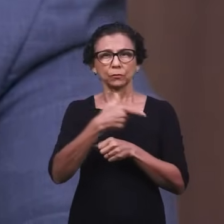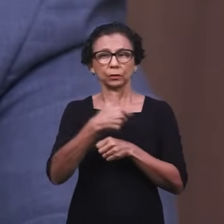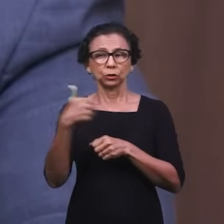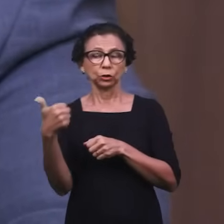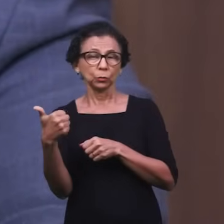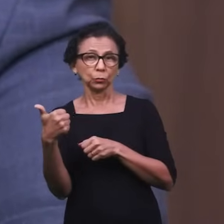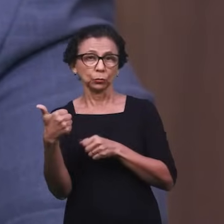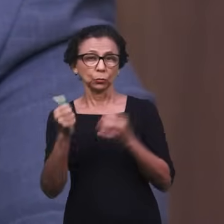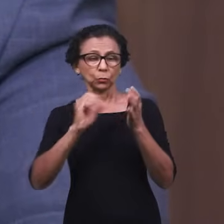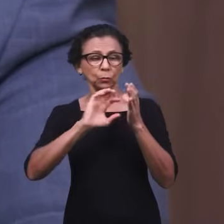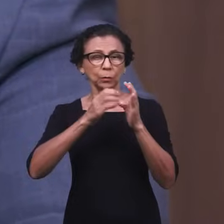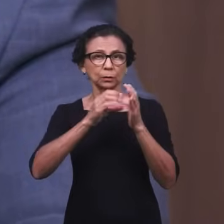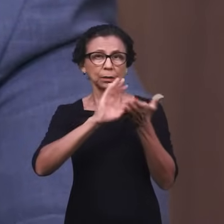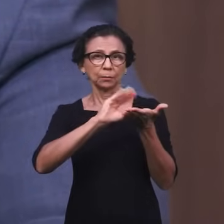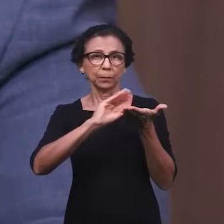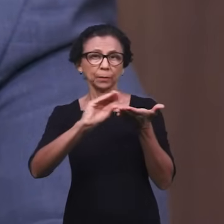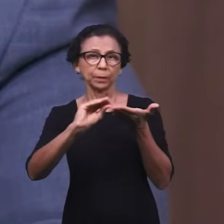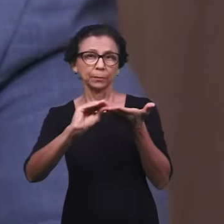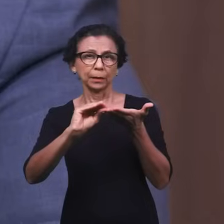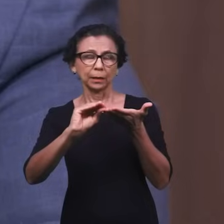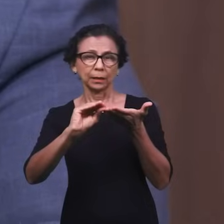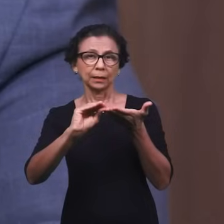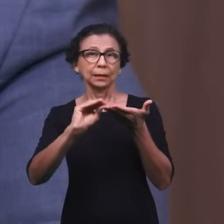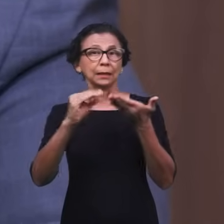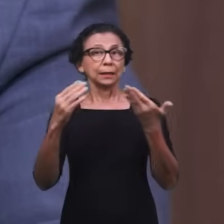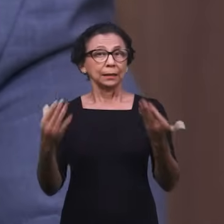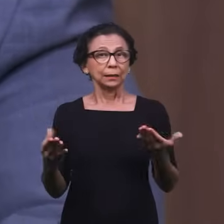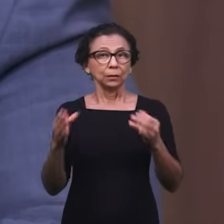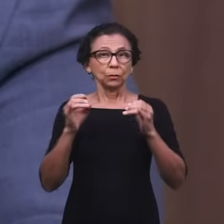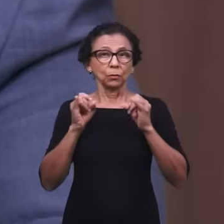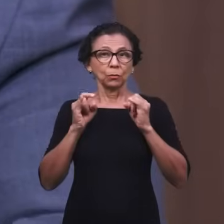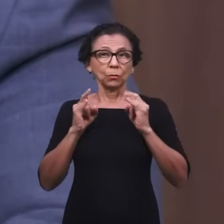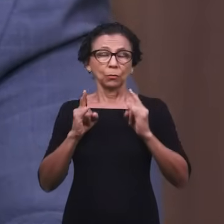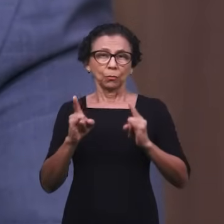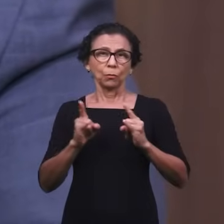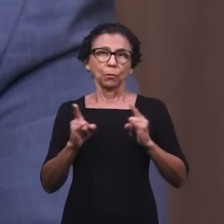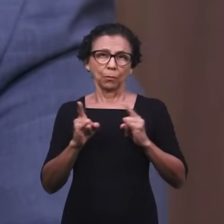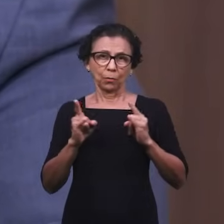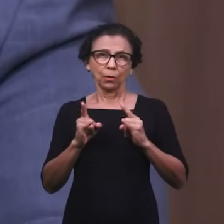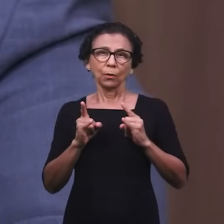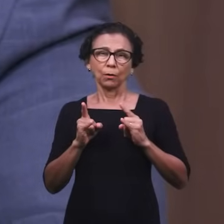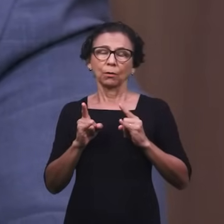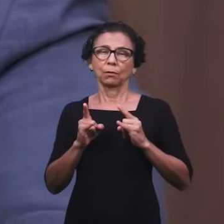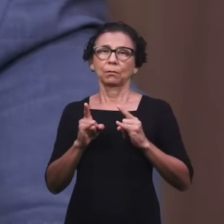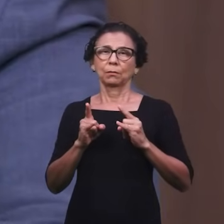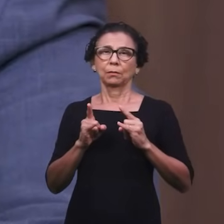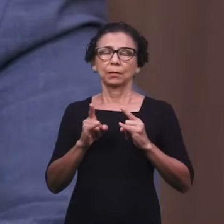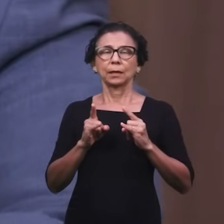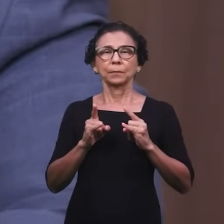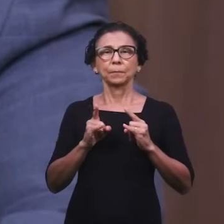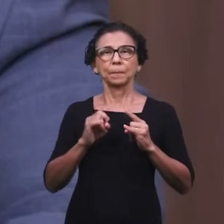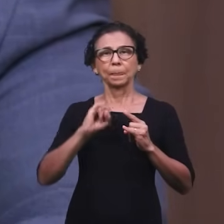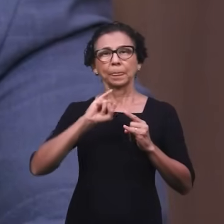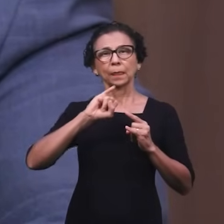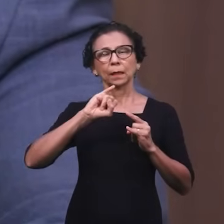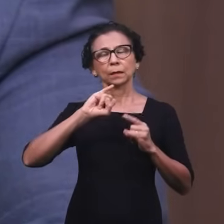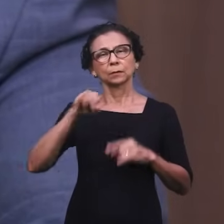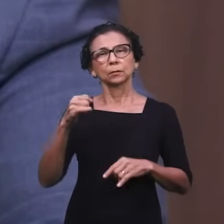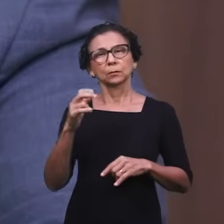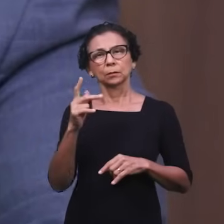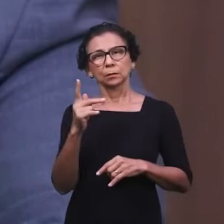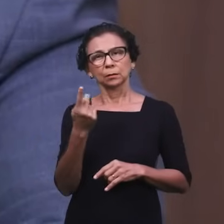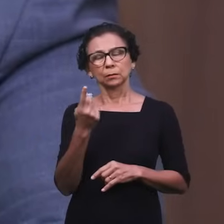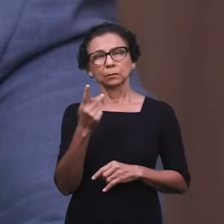o James Webb foi lançado depois. Então, nessa versão gratuita. Então, isso vai acontecer também com outras coisas. Ele vai ter um banco de dados